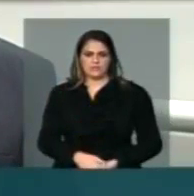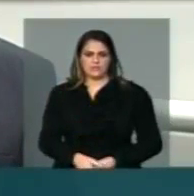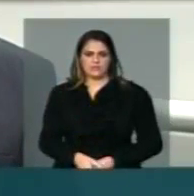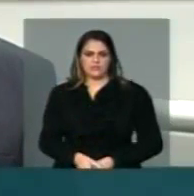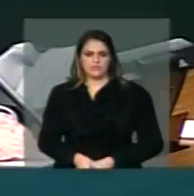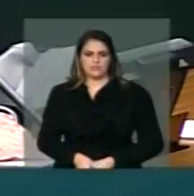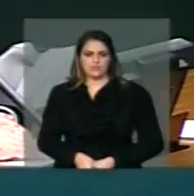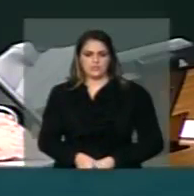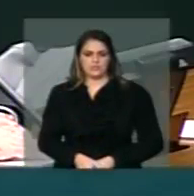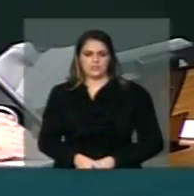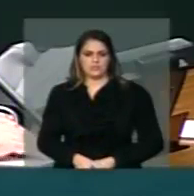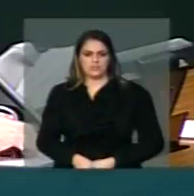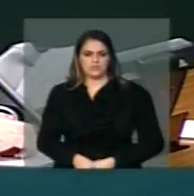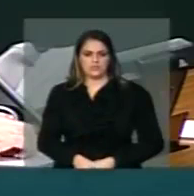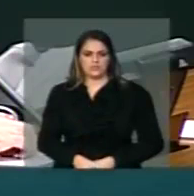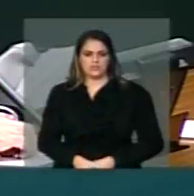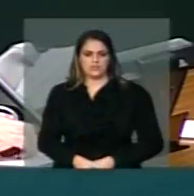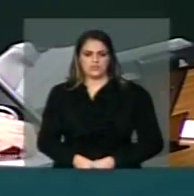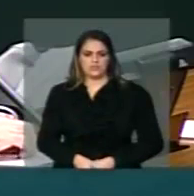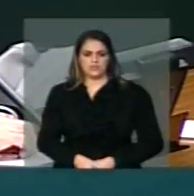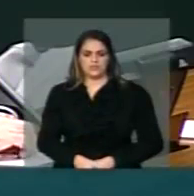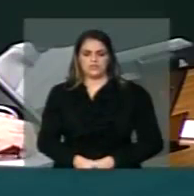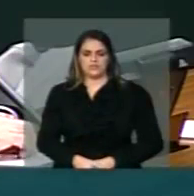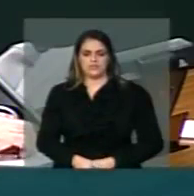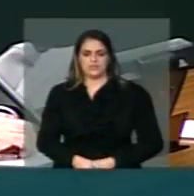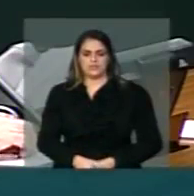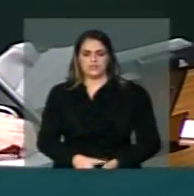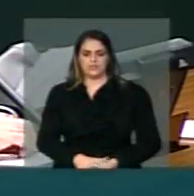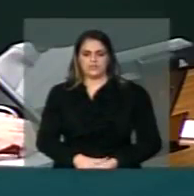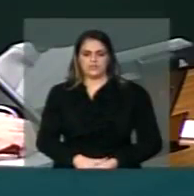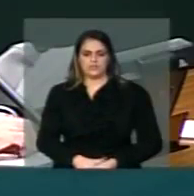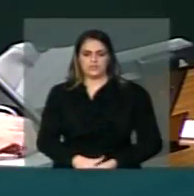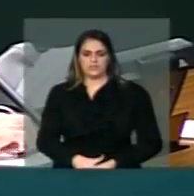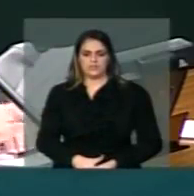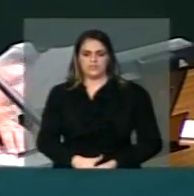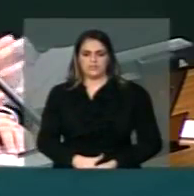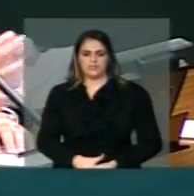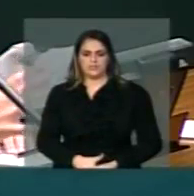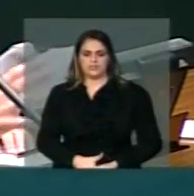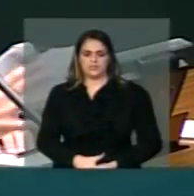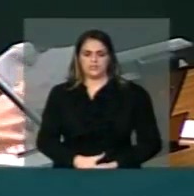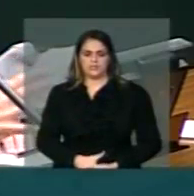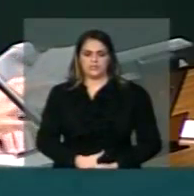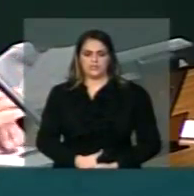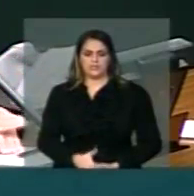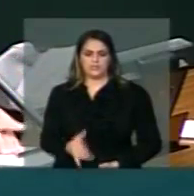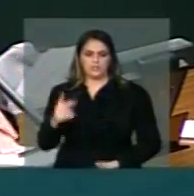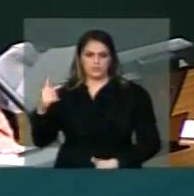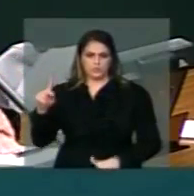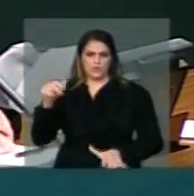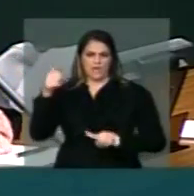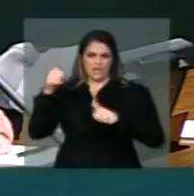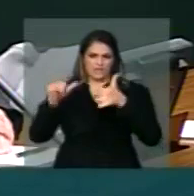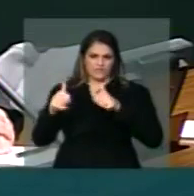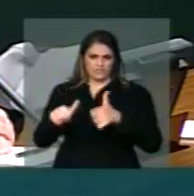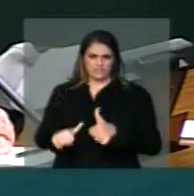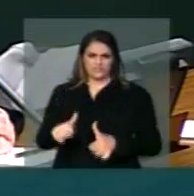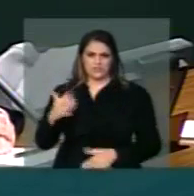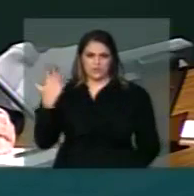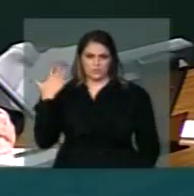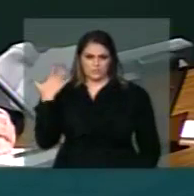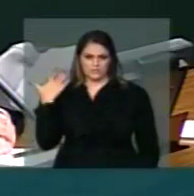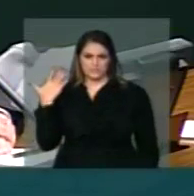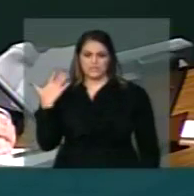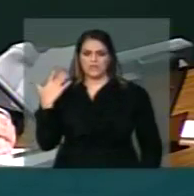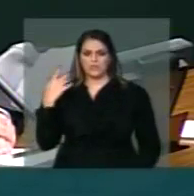a avaliação do senhor como gerente de segurança empresarial da Petrobras,